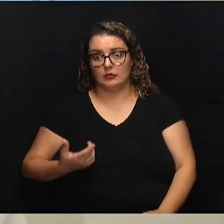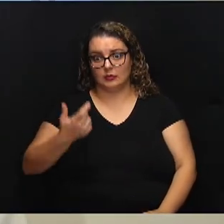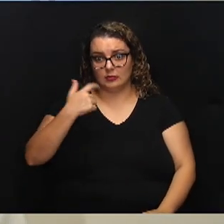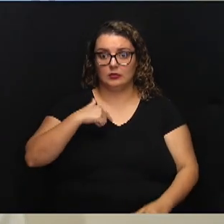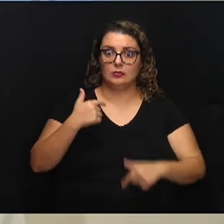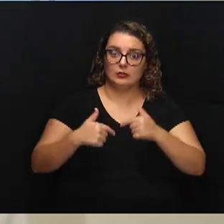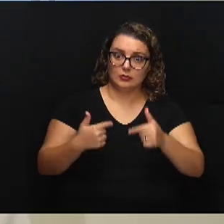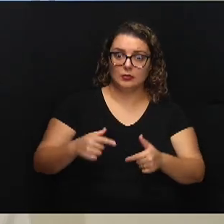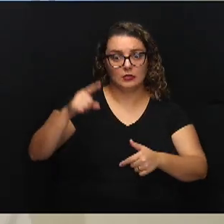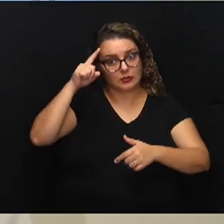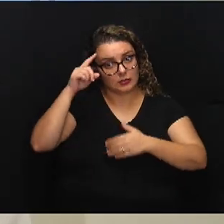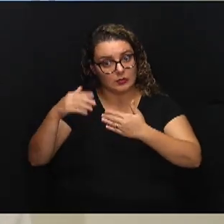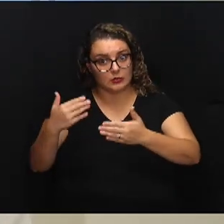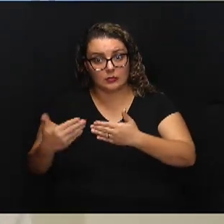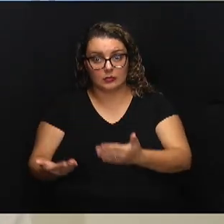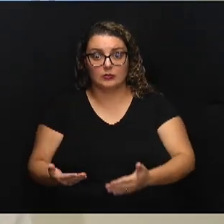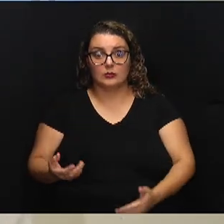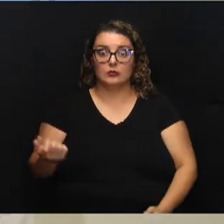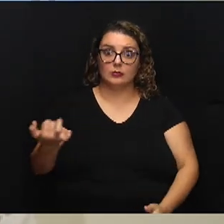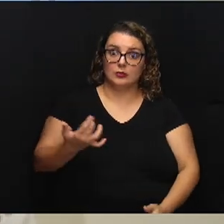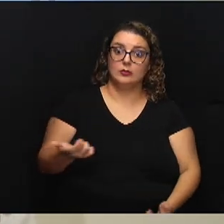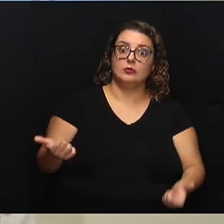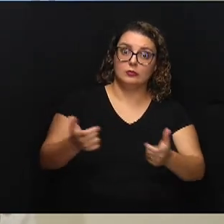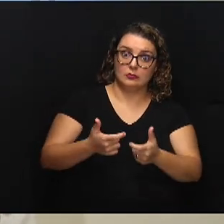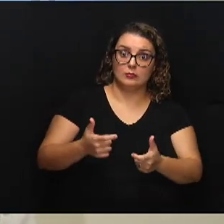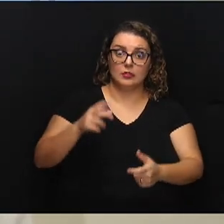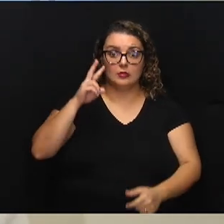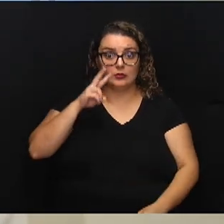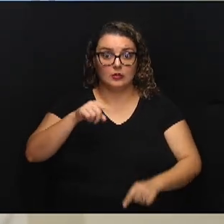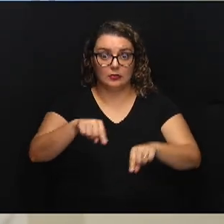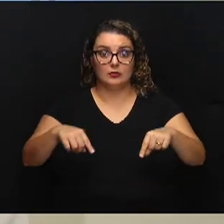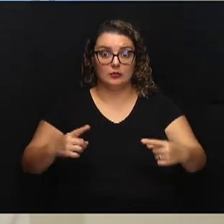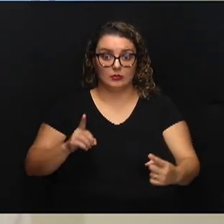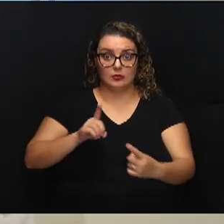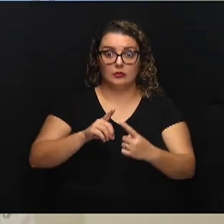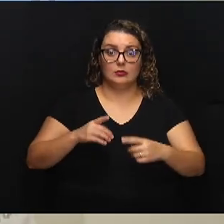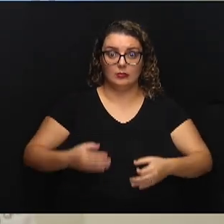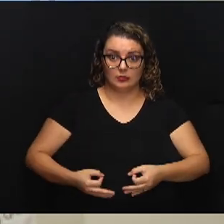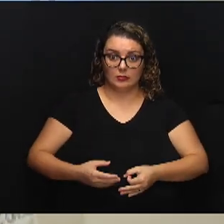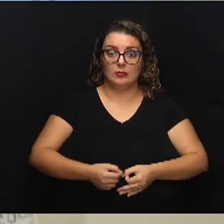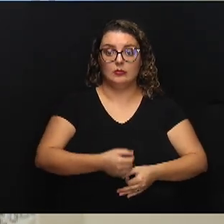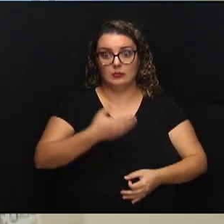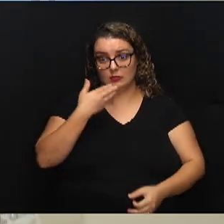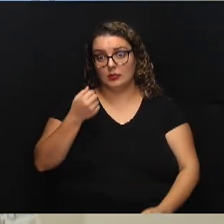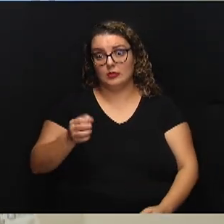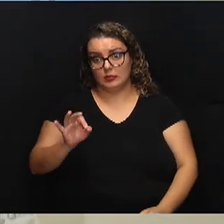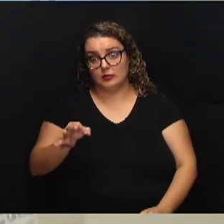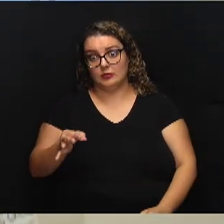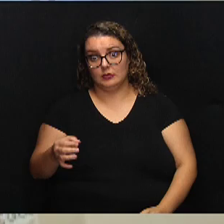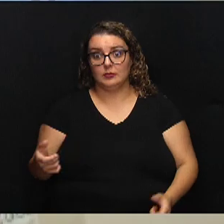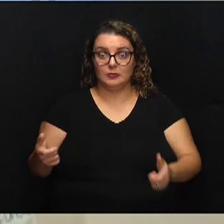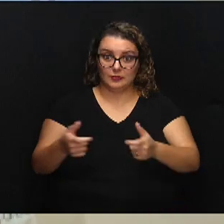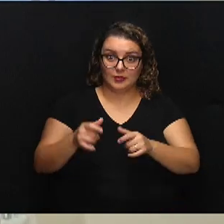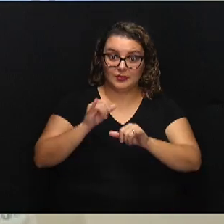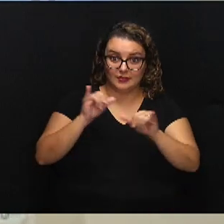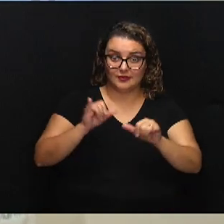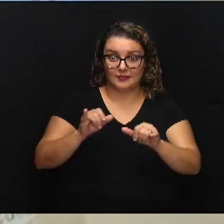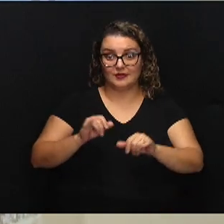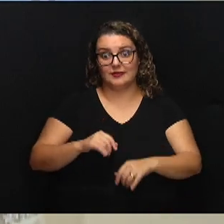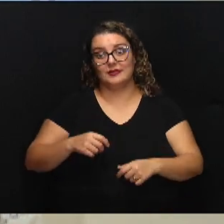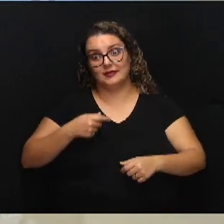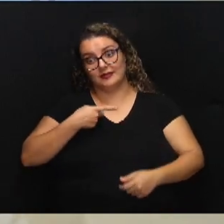trabalhar com isso todo dia, quanto menos pessoas eu ver no meu consultório com câncer de ovário, melhor vai ser, sem dúvida. Menos notícia ruim eu vou